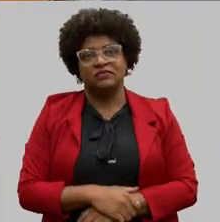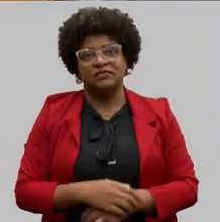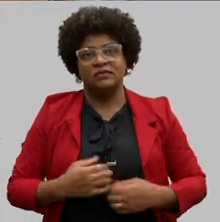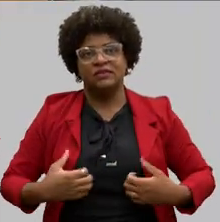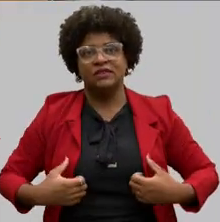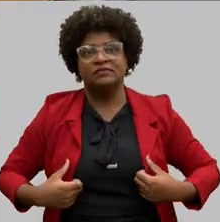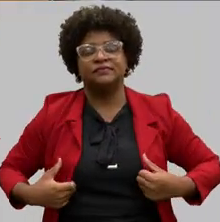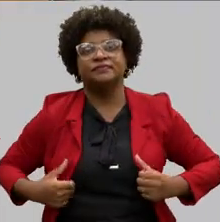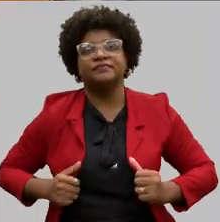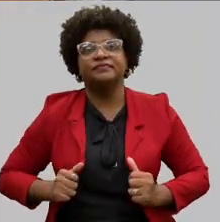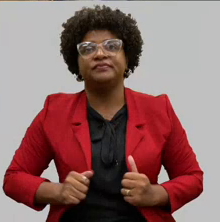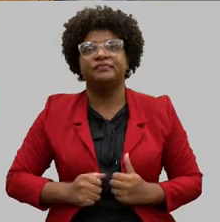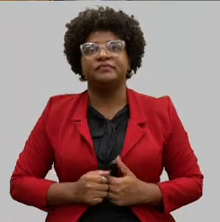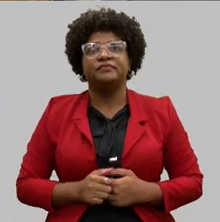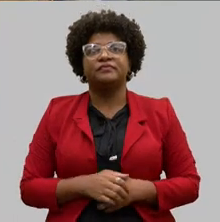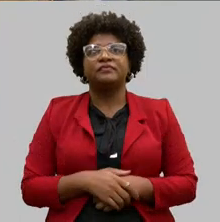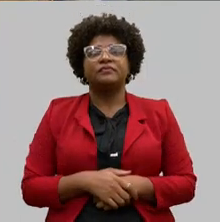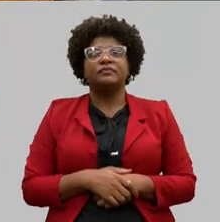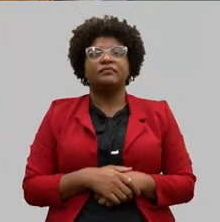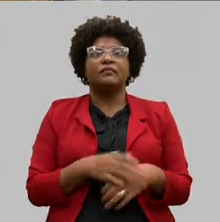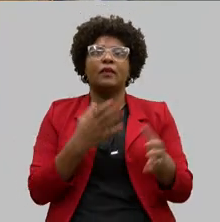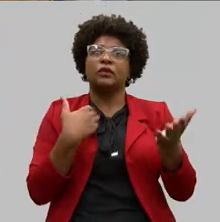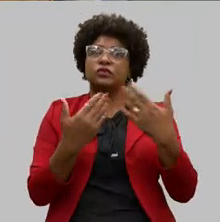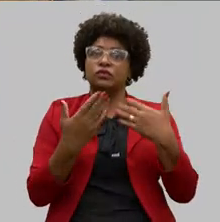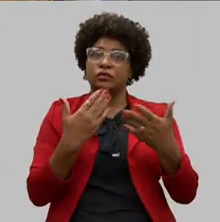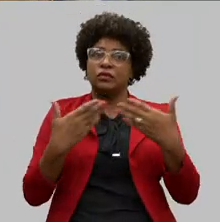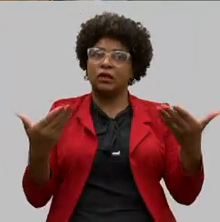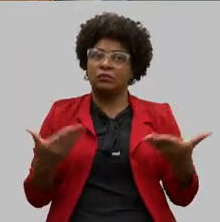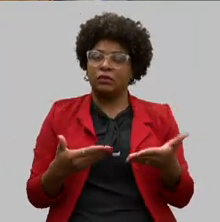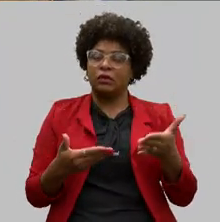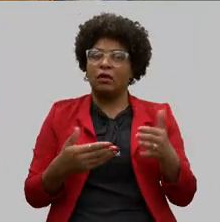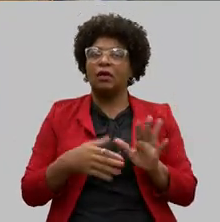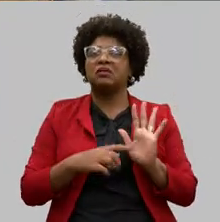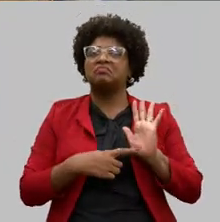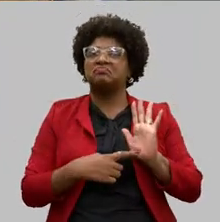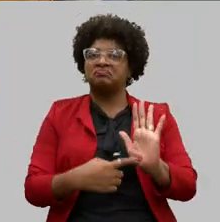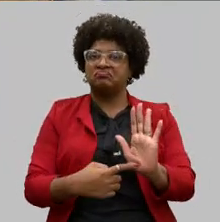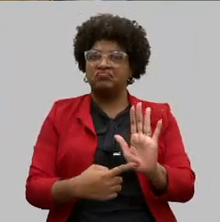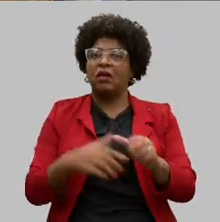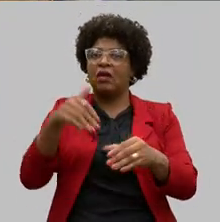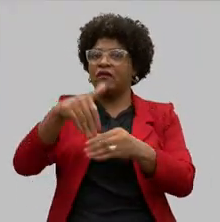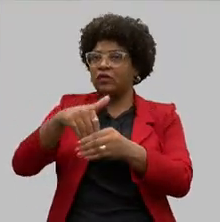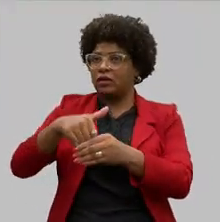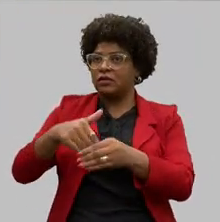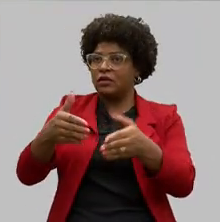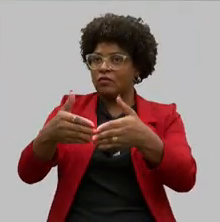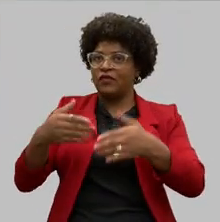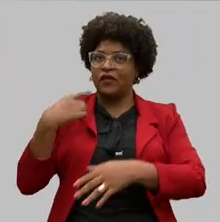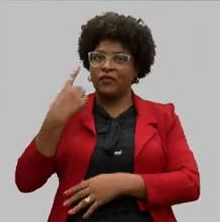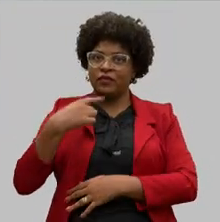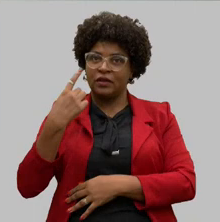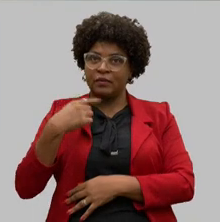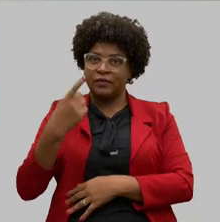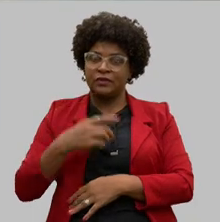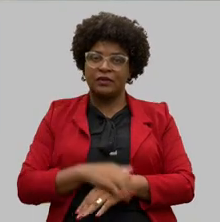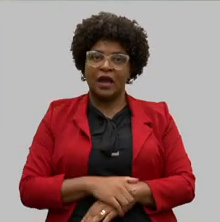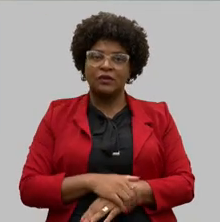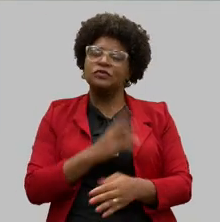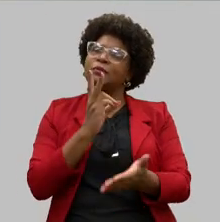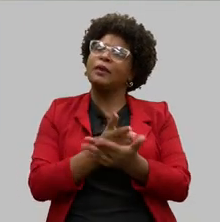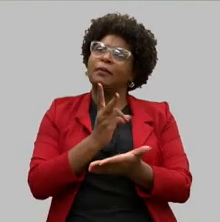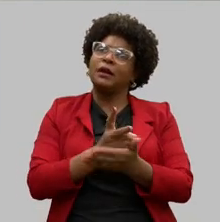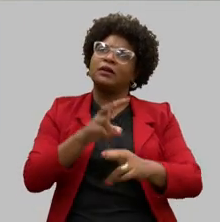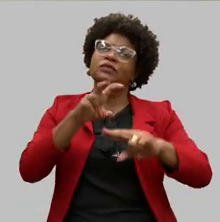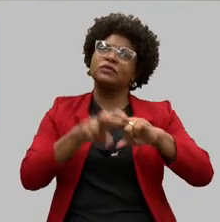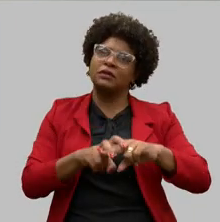presidente em discussão parecer em votação senhores deputados que apró permaneço como se encontram